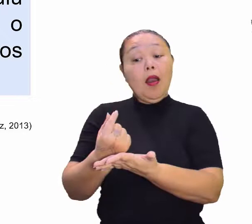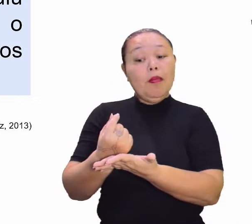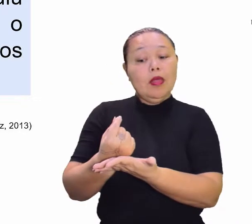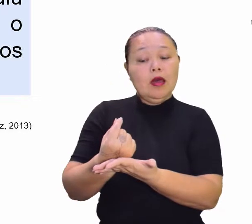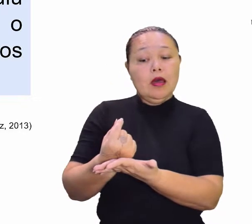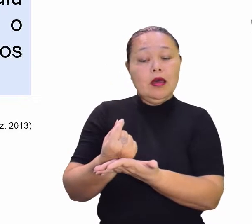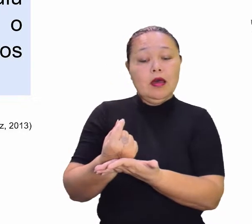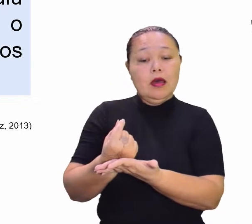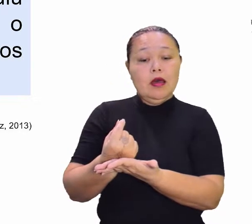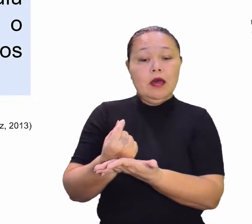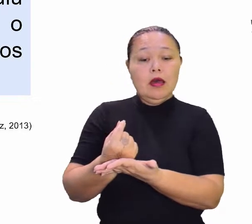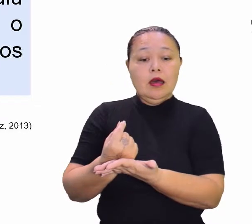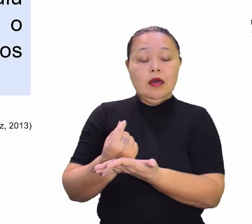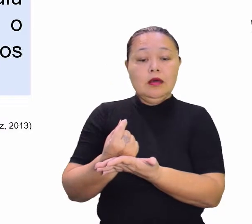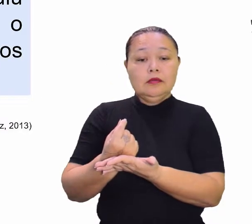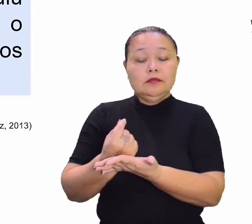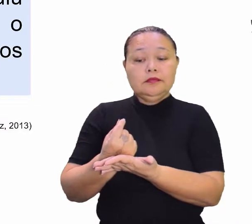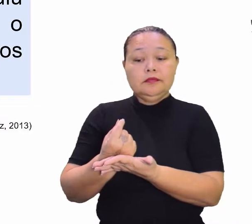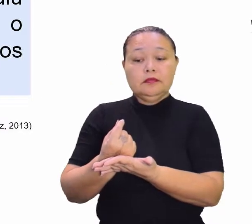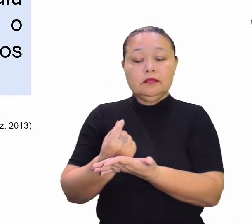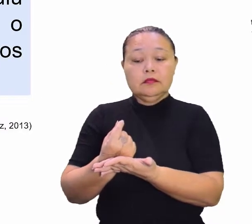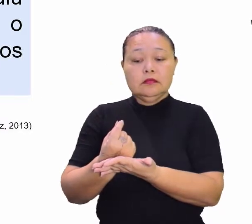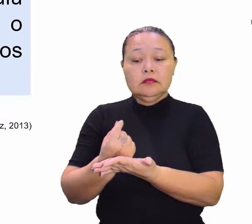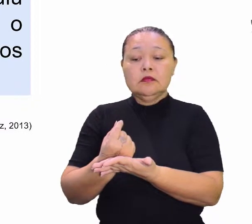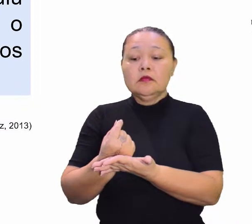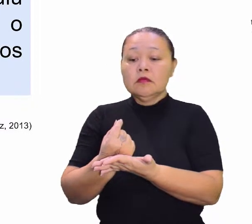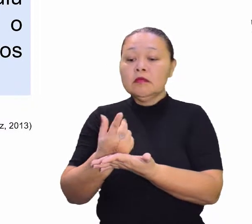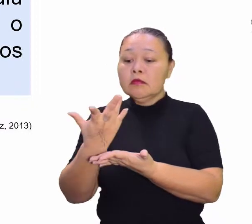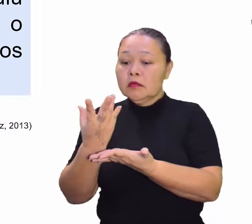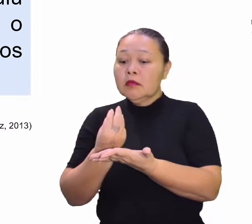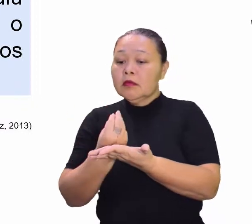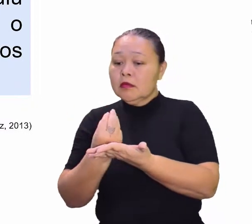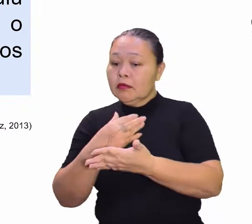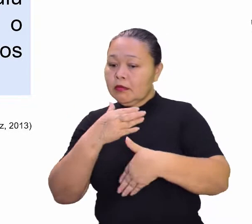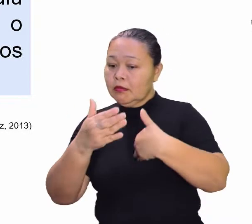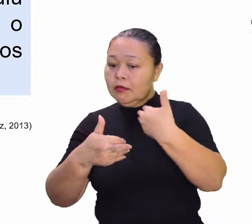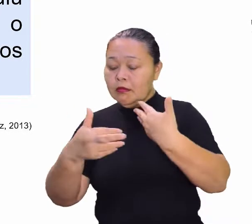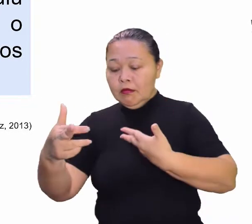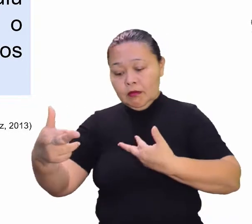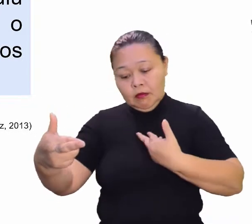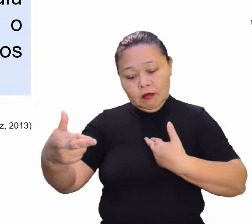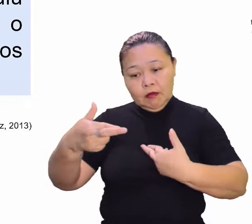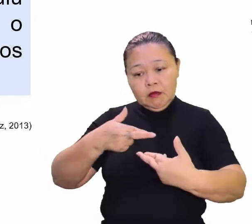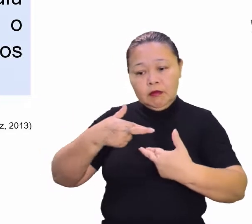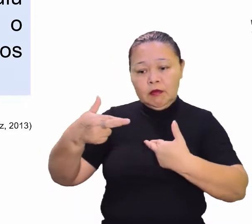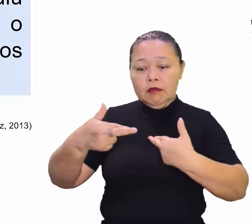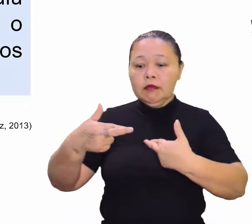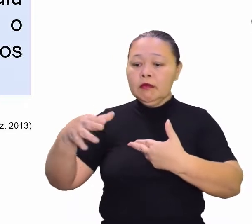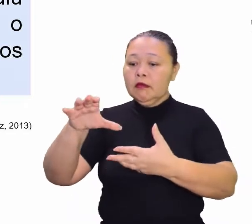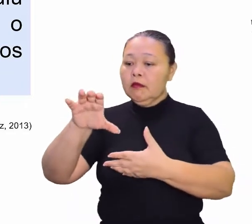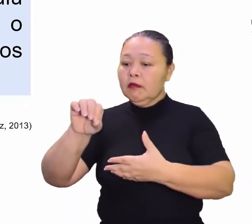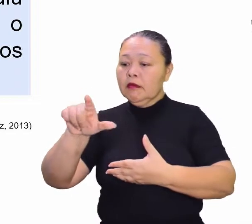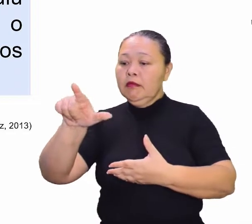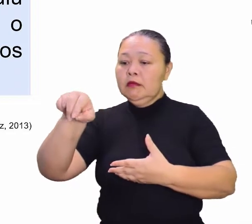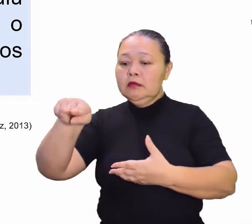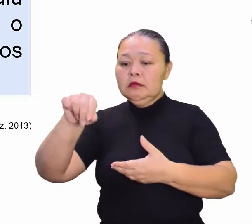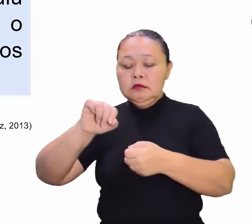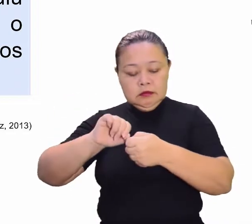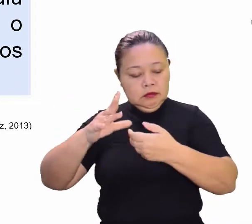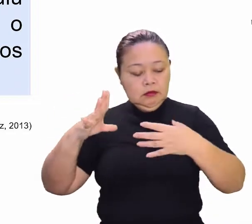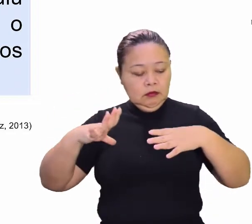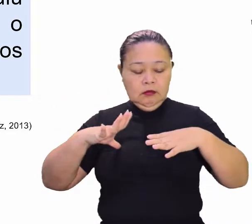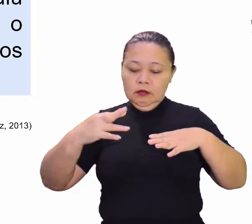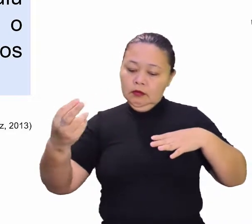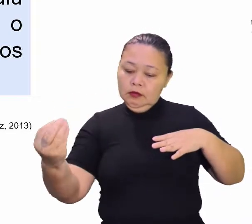capital, vamos colocar, que foi construído durante essa relação de colônia-metrópole, contribuiu para